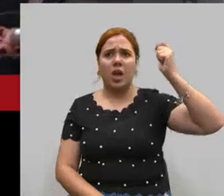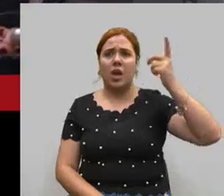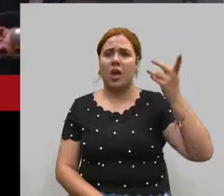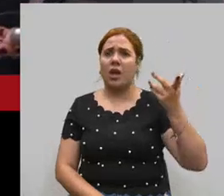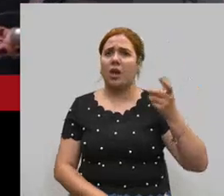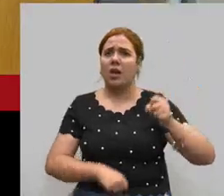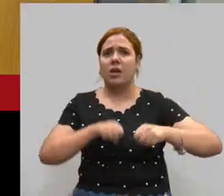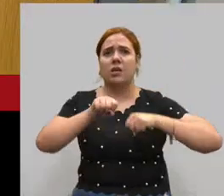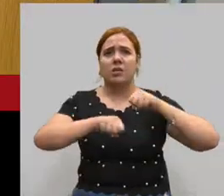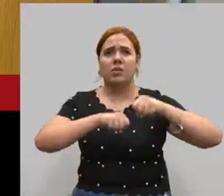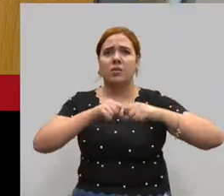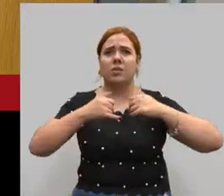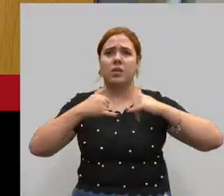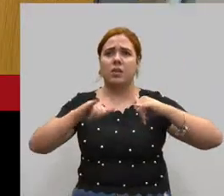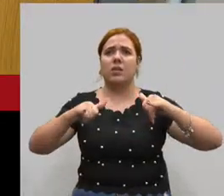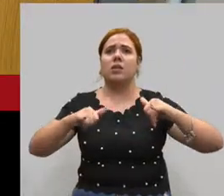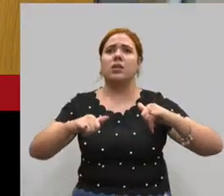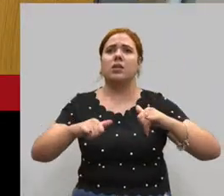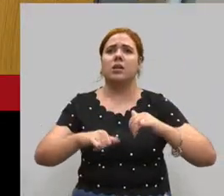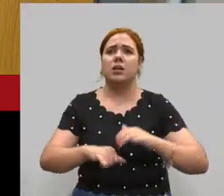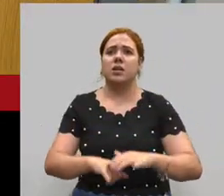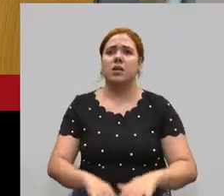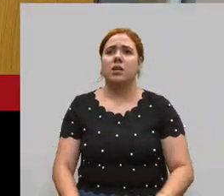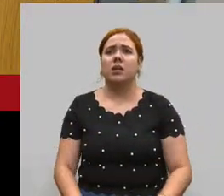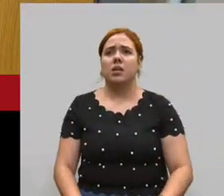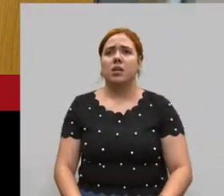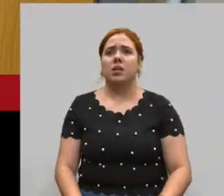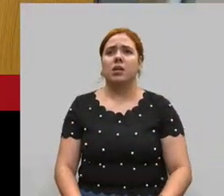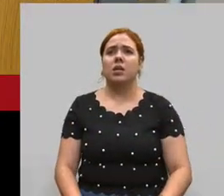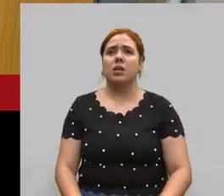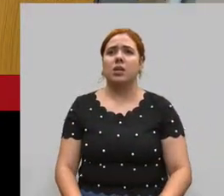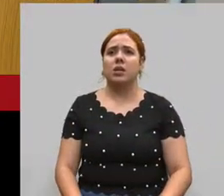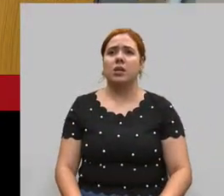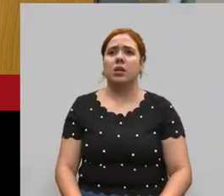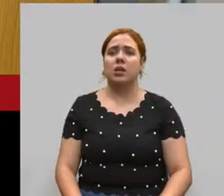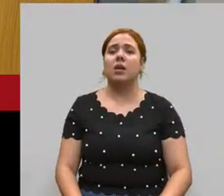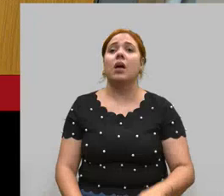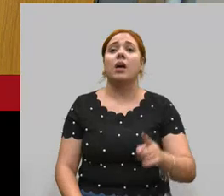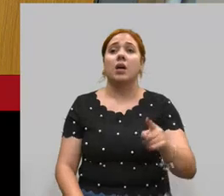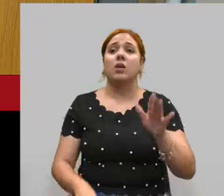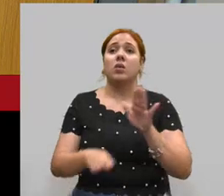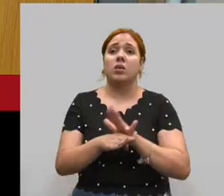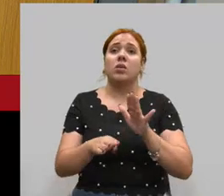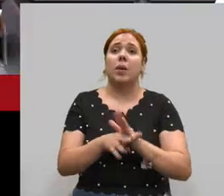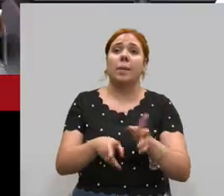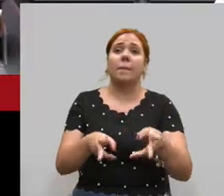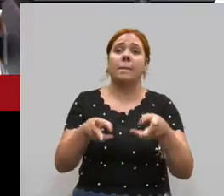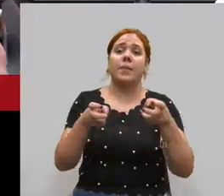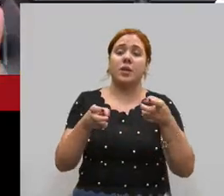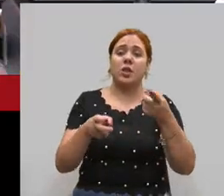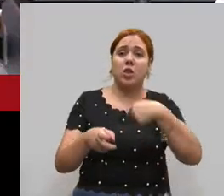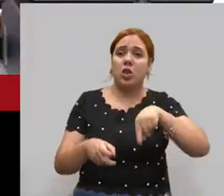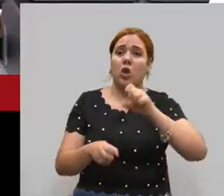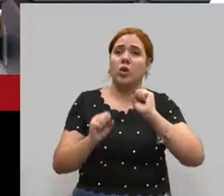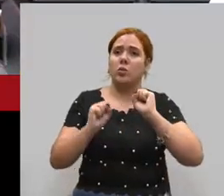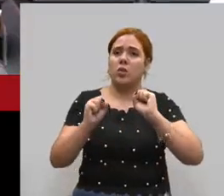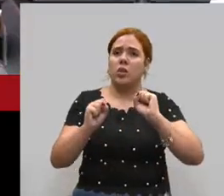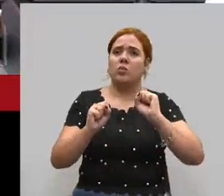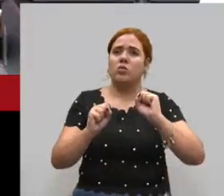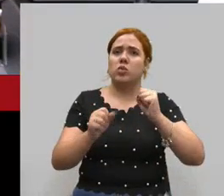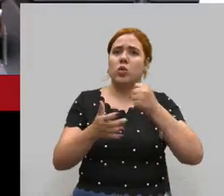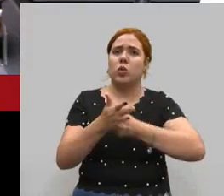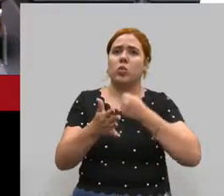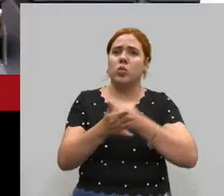bicicleta então é mostra para nós que nós temos que lutar enquanto temos força perseverar